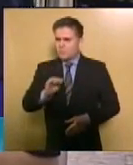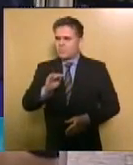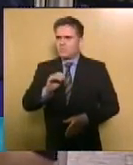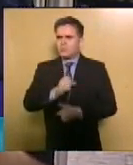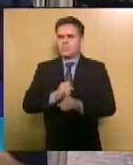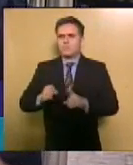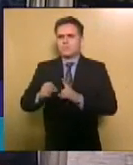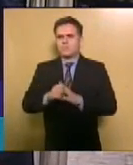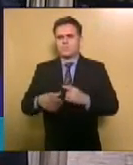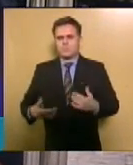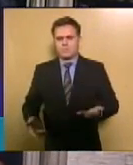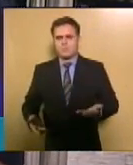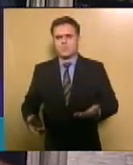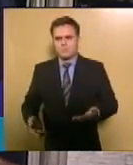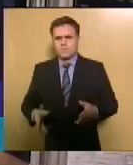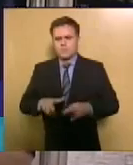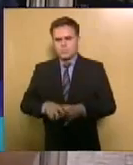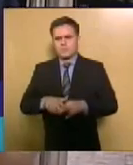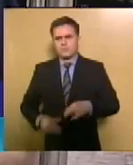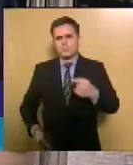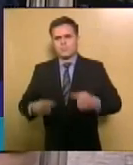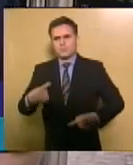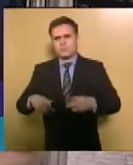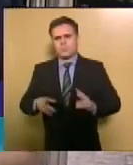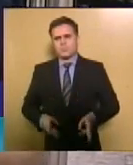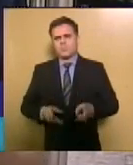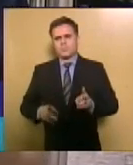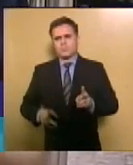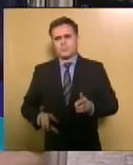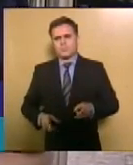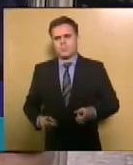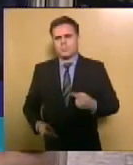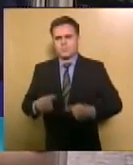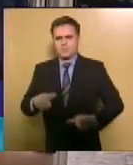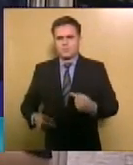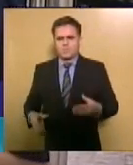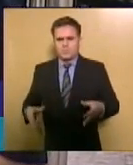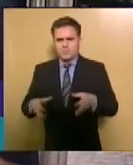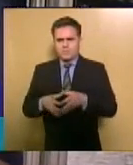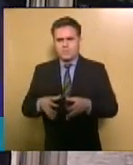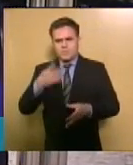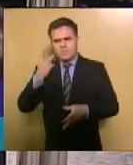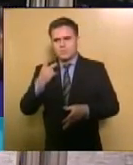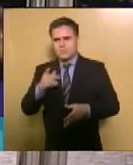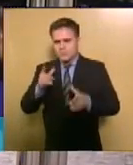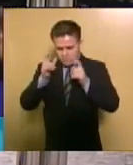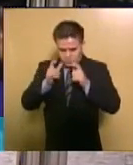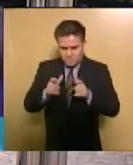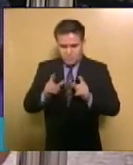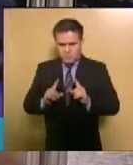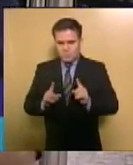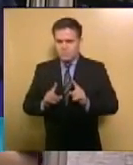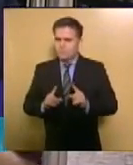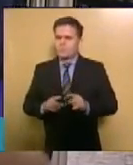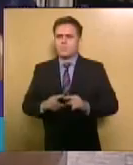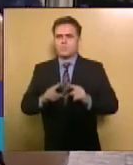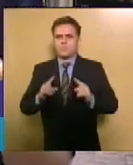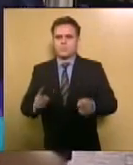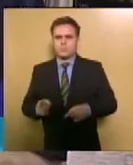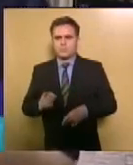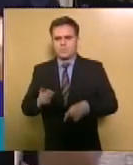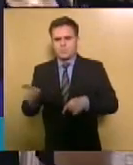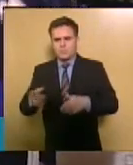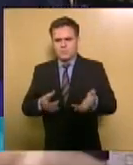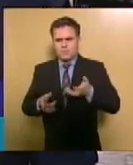Porque precisamos discutir política partidária discutir interesses daquilo que o estado quer que seja